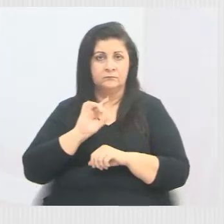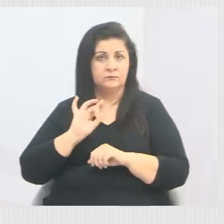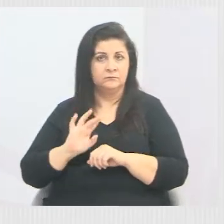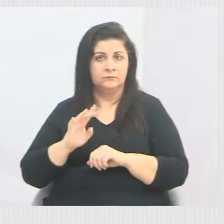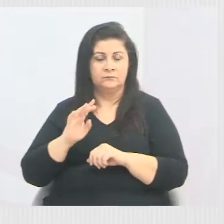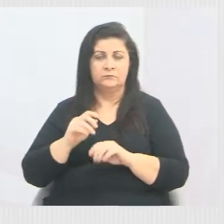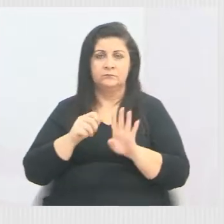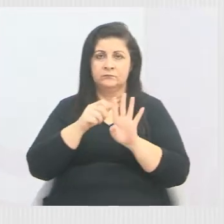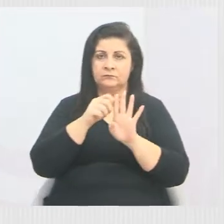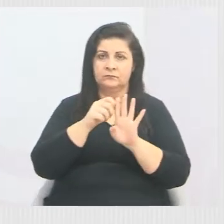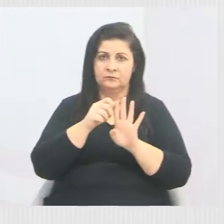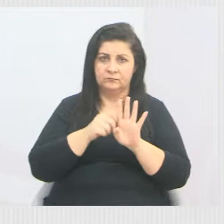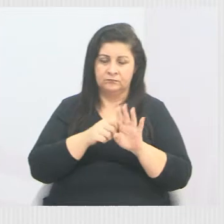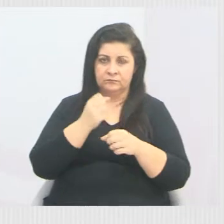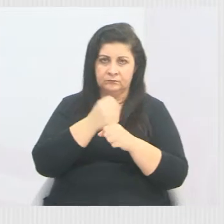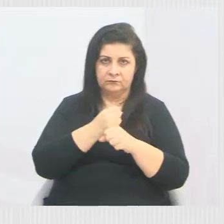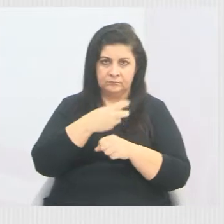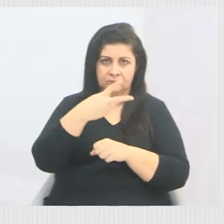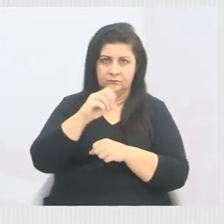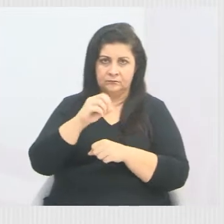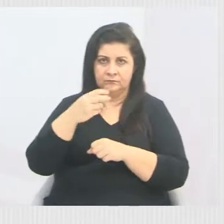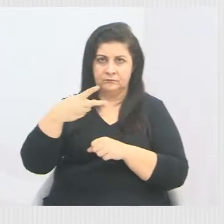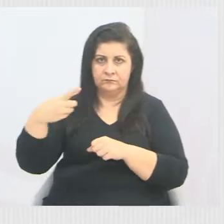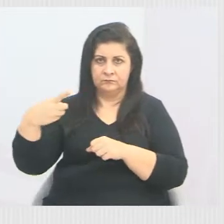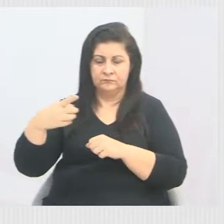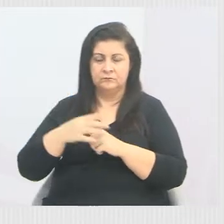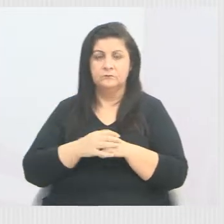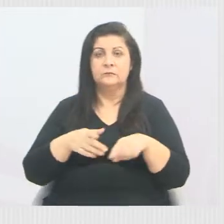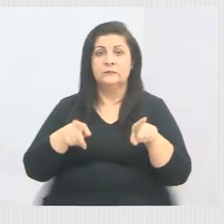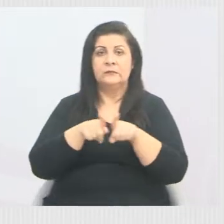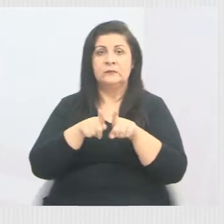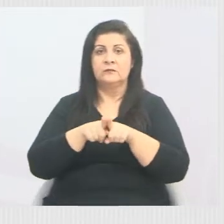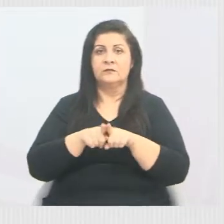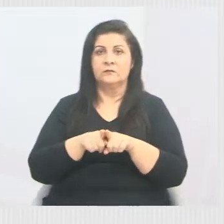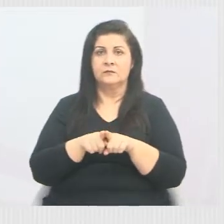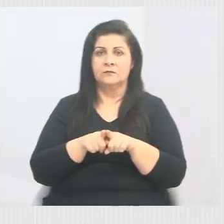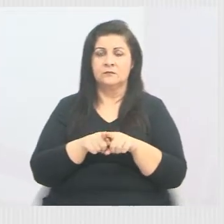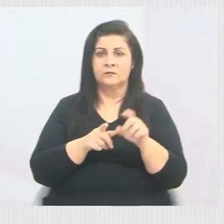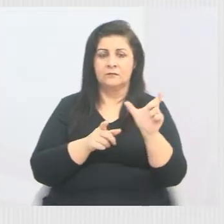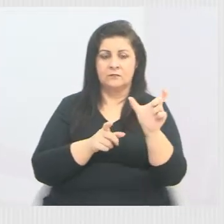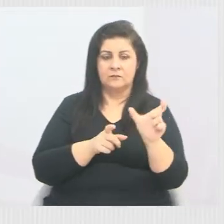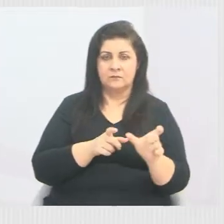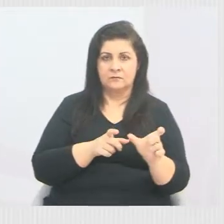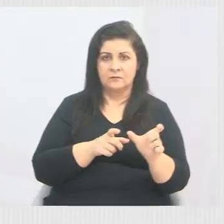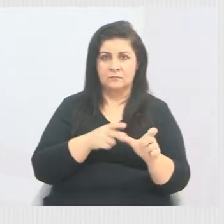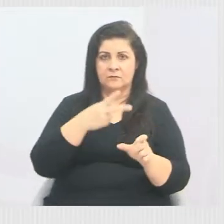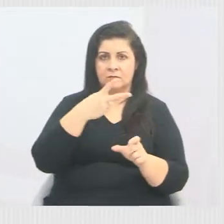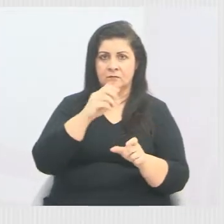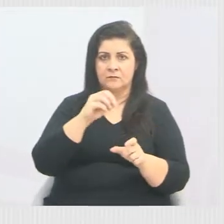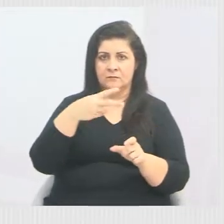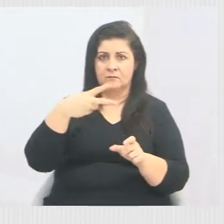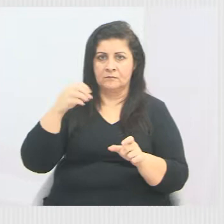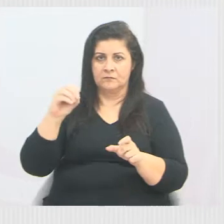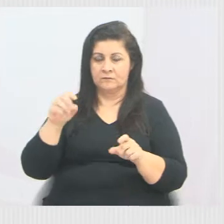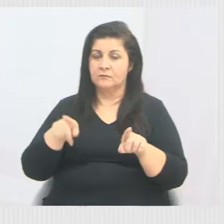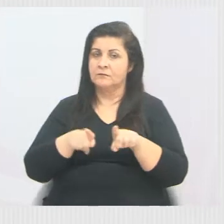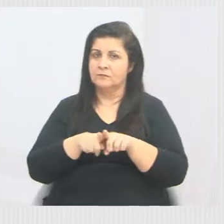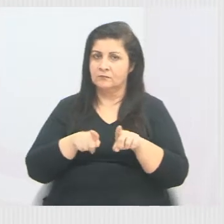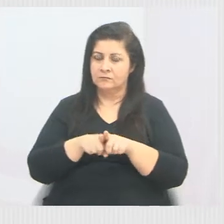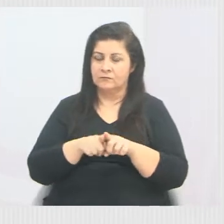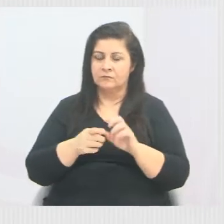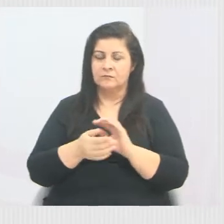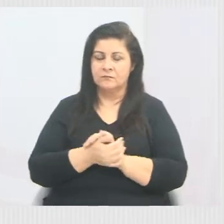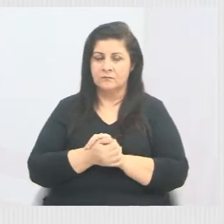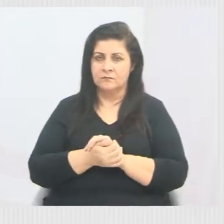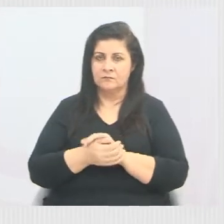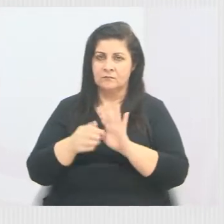dos valores desse ano, 2021. Ela pega também, né, o período de 2020 também. Então, além desses